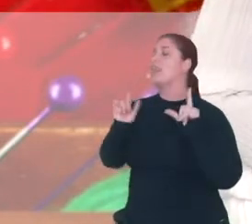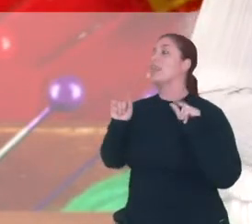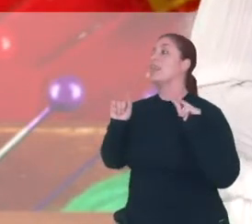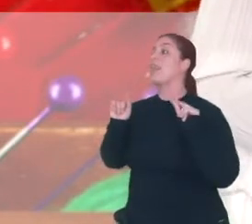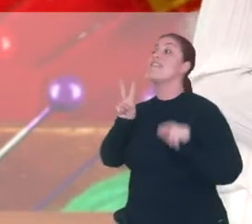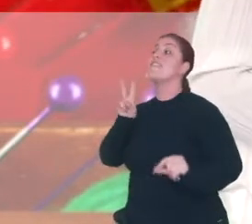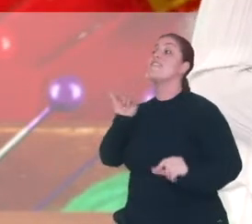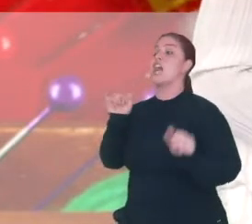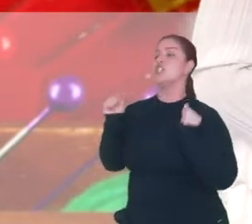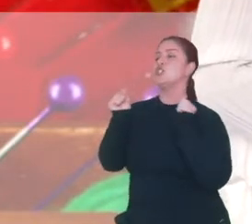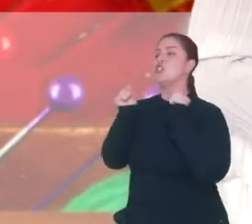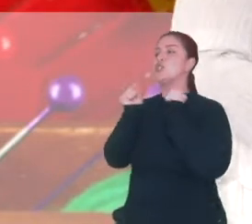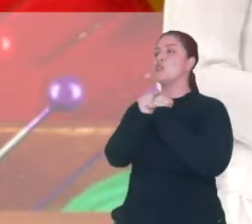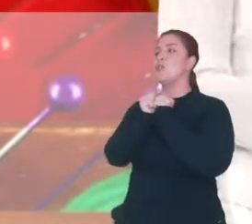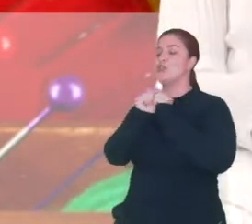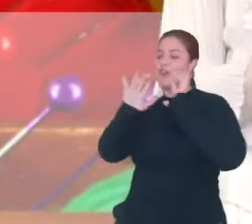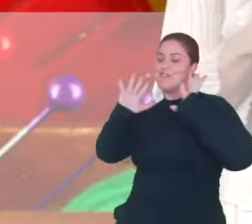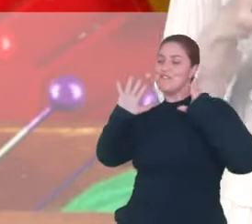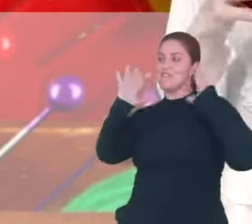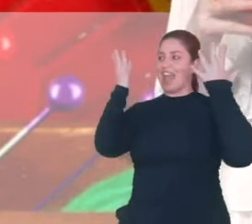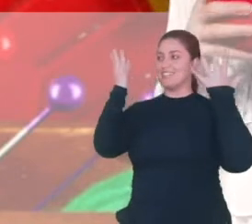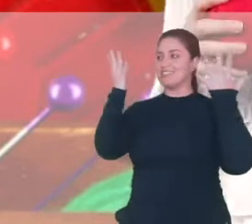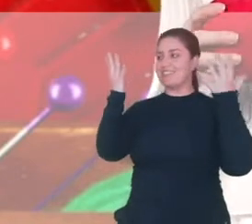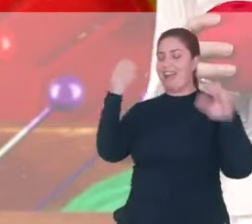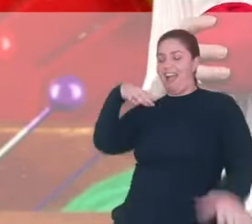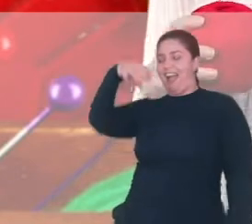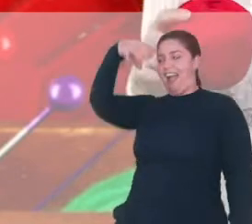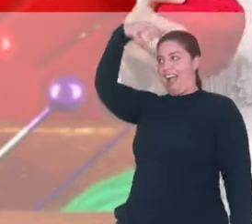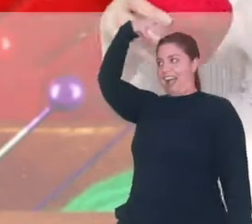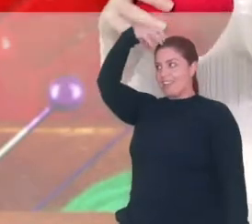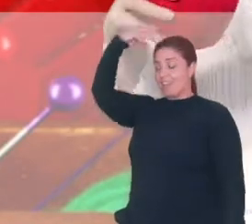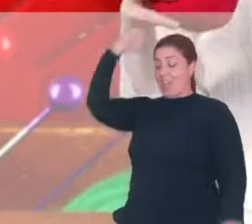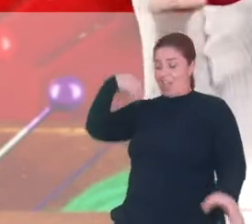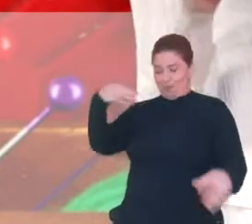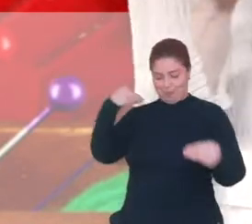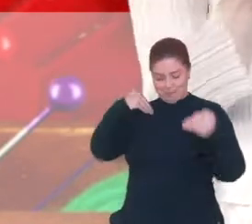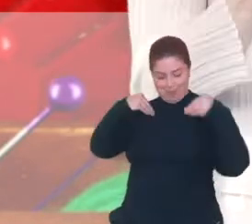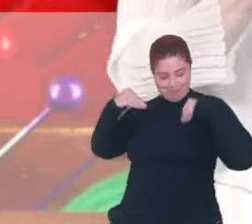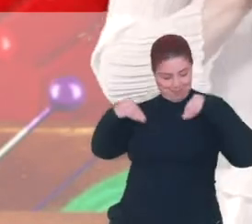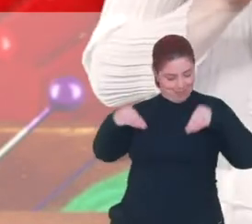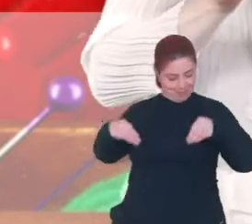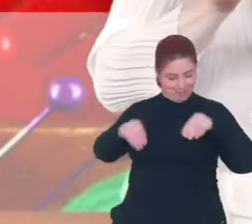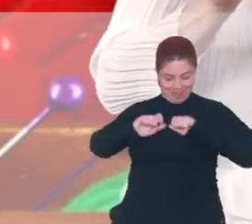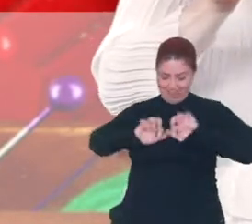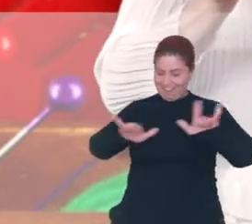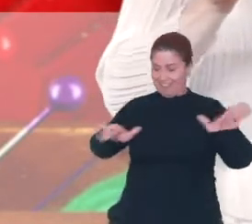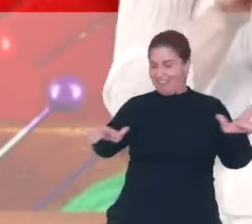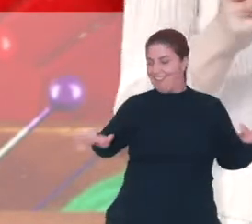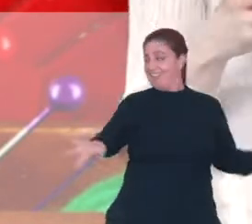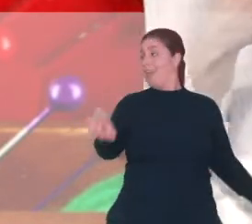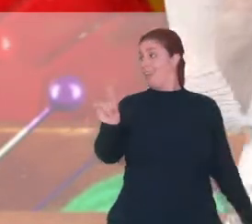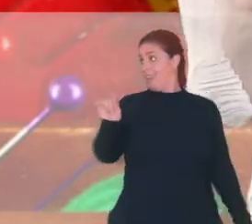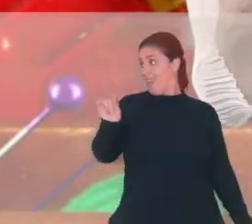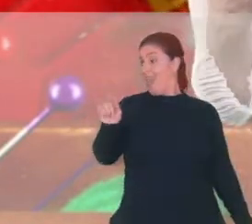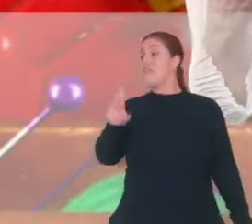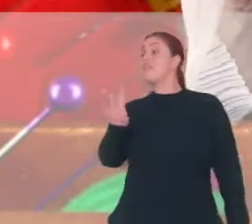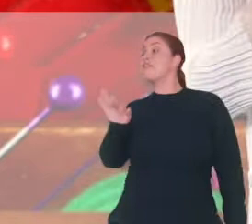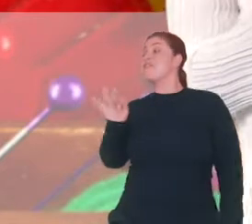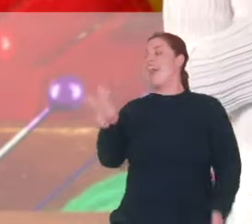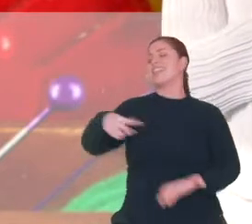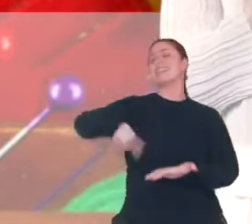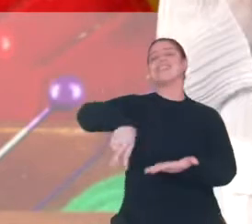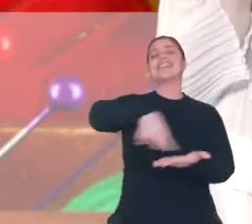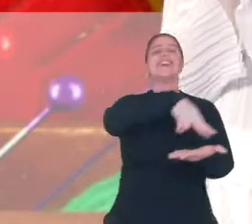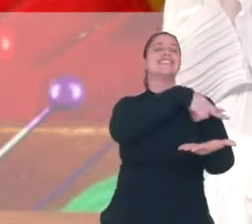ao baile com a baronesa, fazendo parte do seu vestido e de toda a sua elegância? Quem é que vai